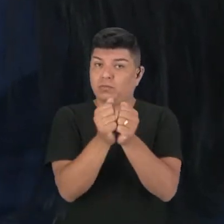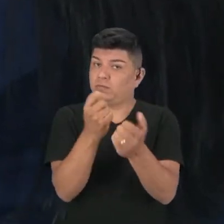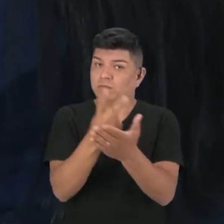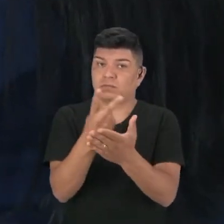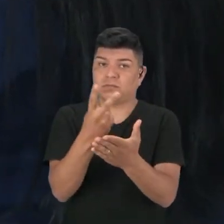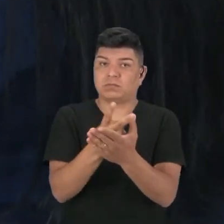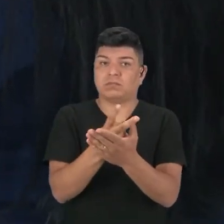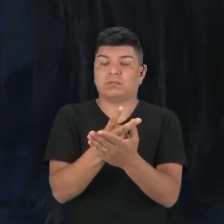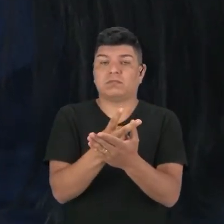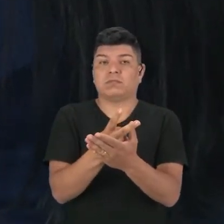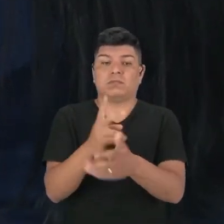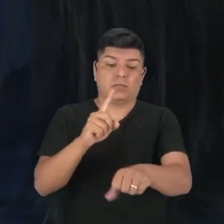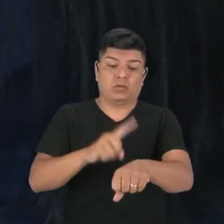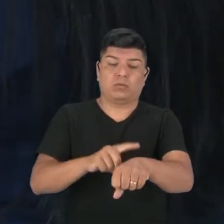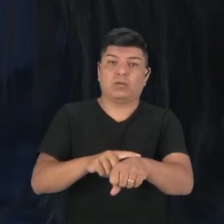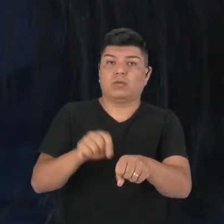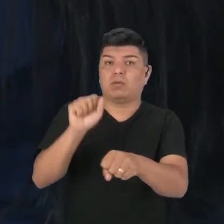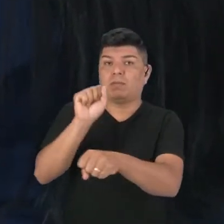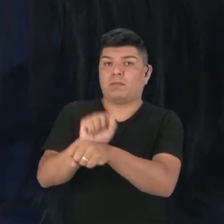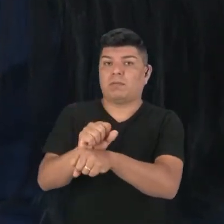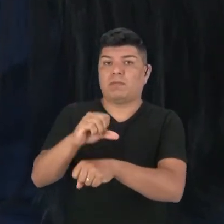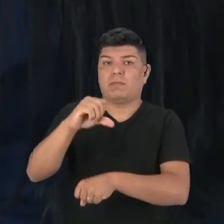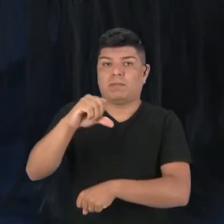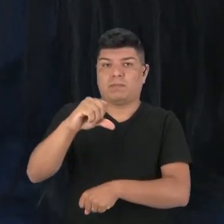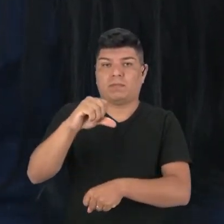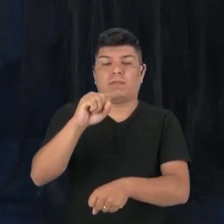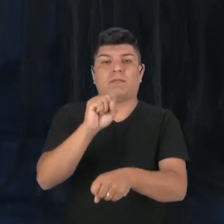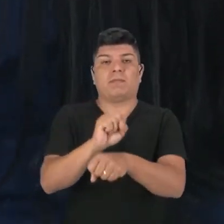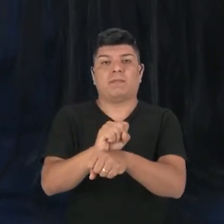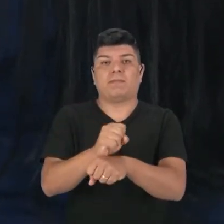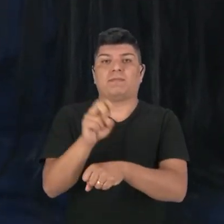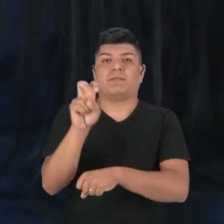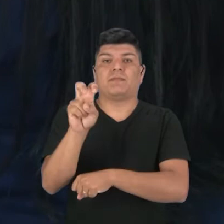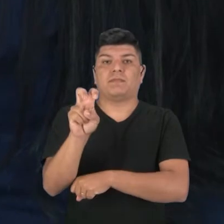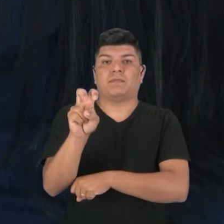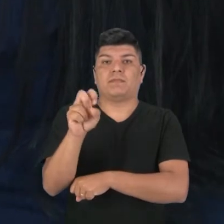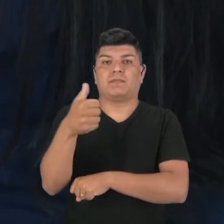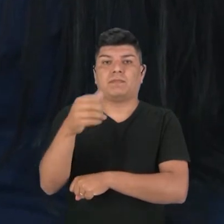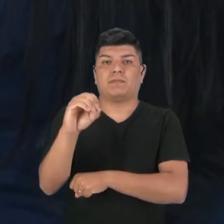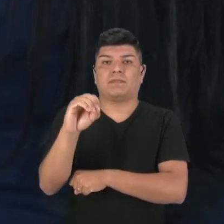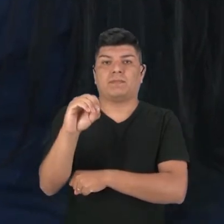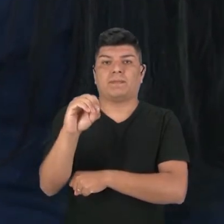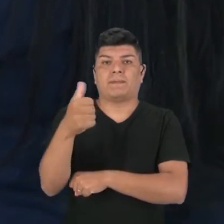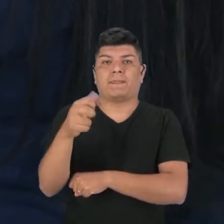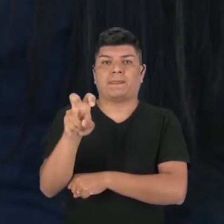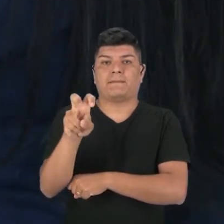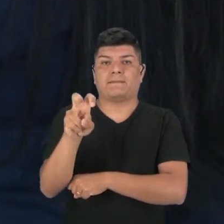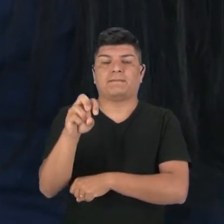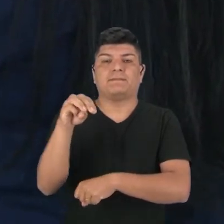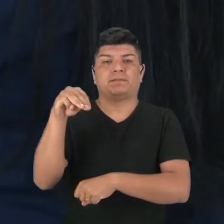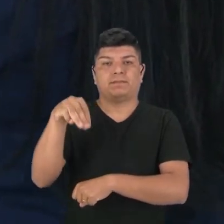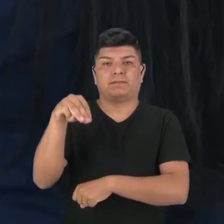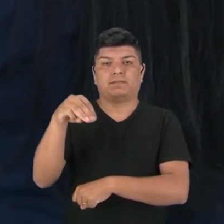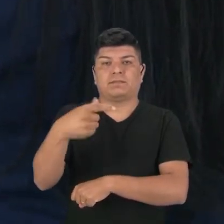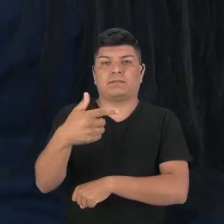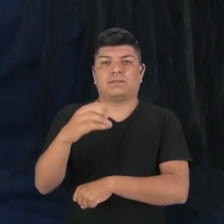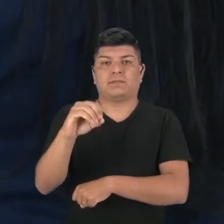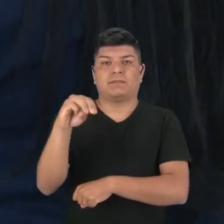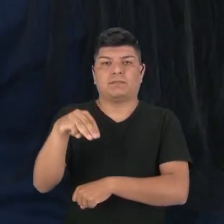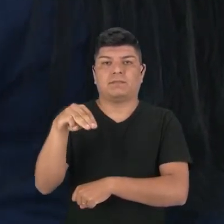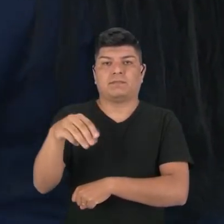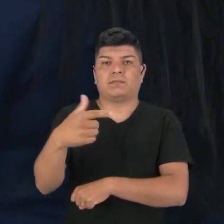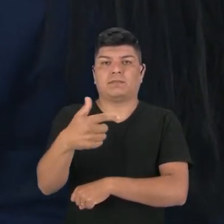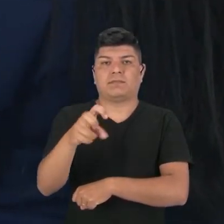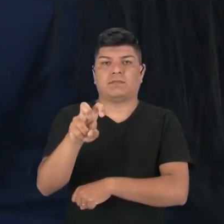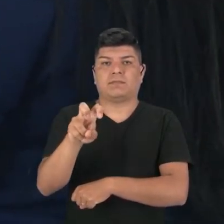vai parar aqui, ó. Tava aqui no 9, né? Aí vai, ó, 5, 10, 15 minutos, 20 minutos,